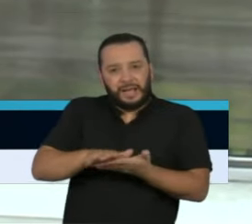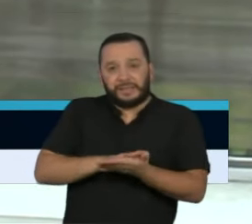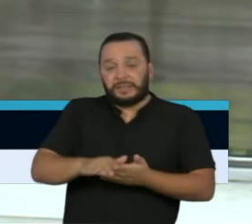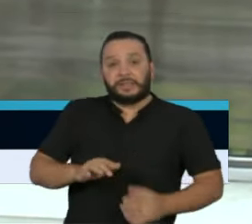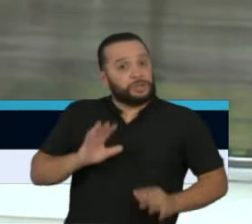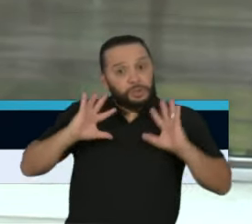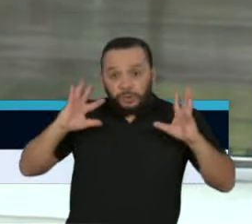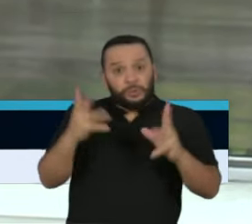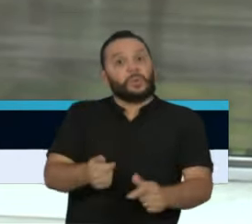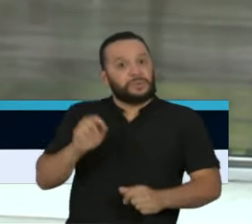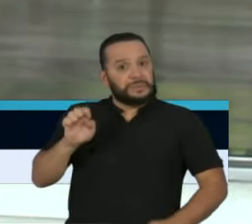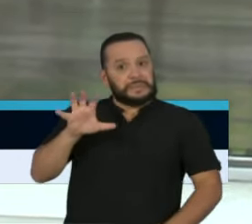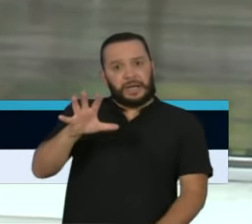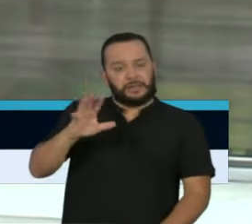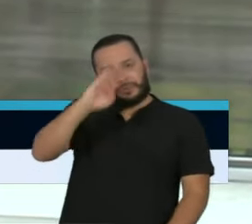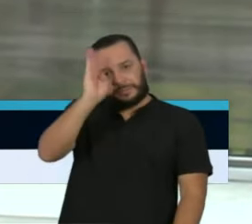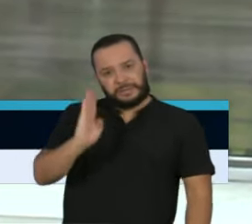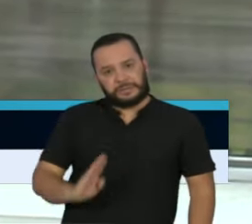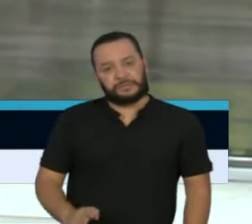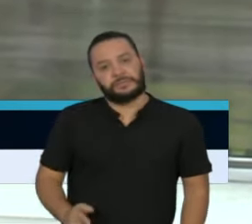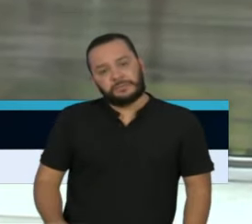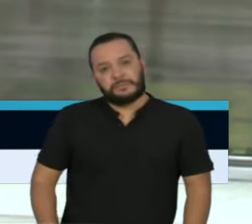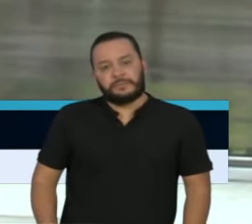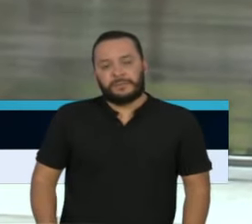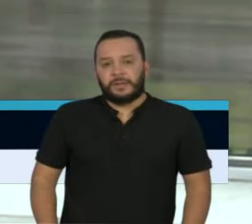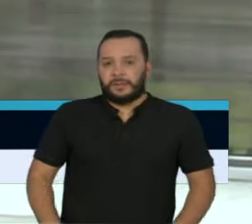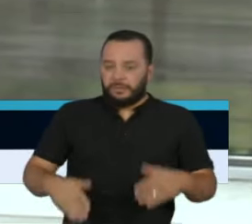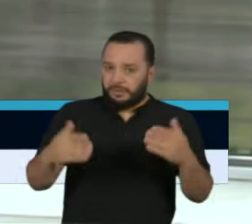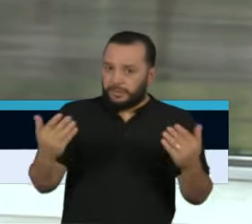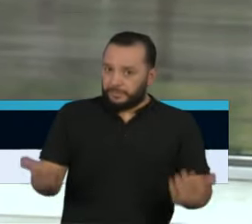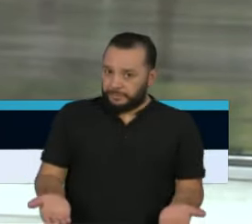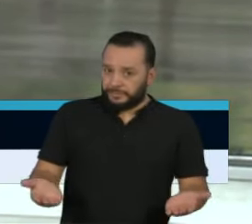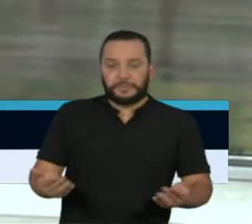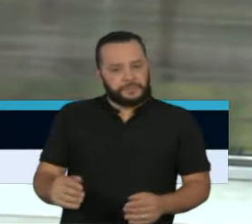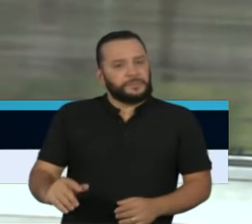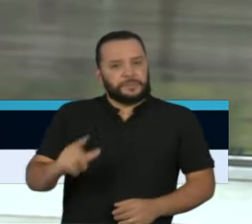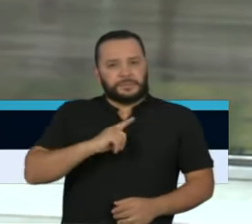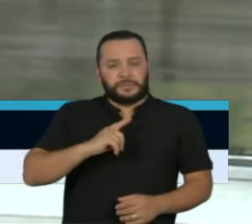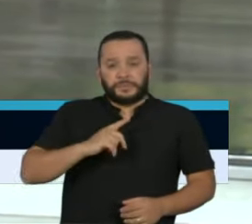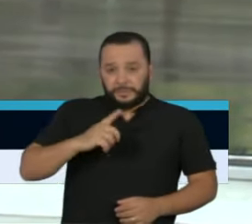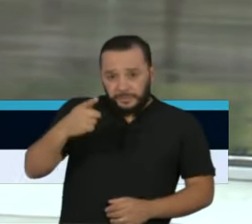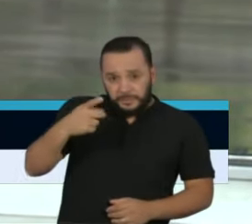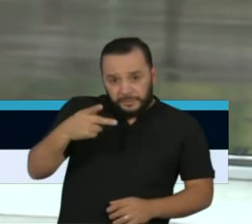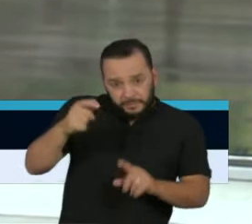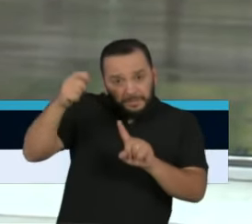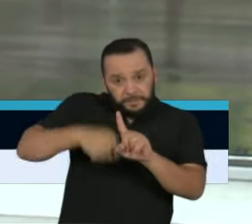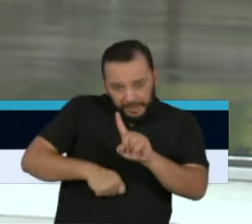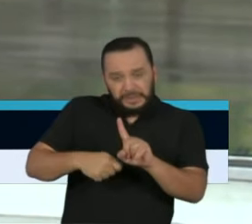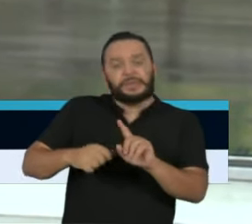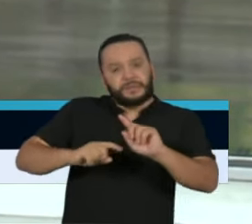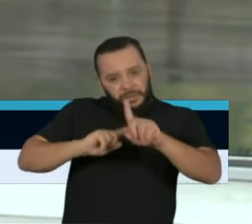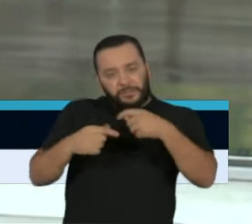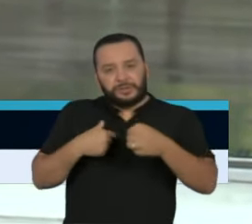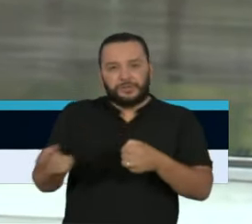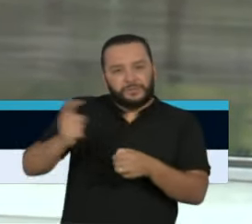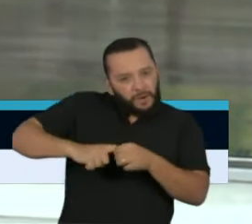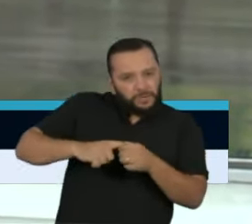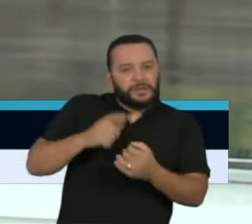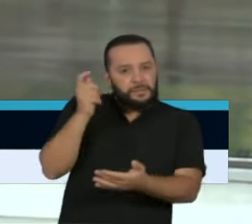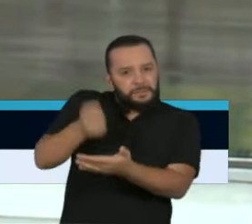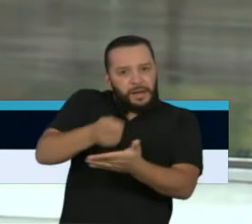estados do Sul e Sudeste. Portanto, com o adiamento por 12 meses, com retorno progressivo dos pagamentos